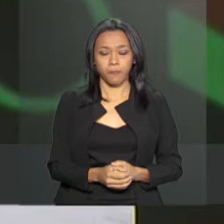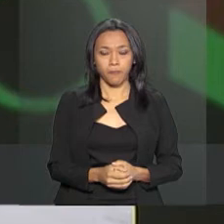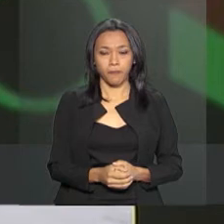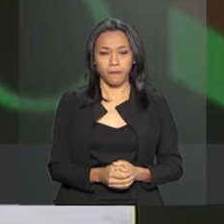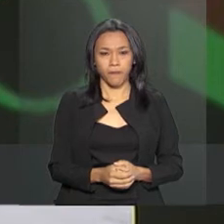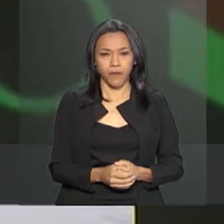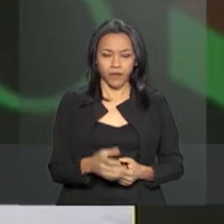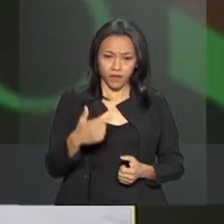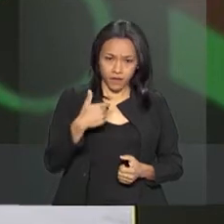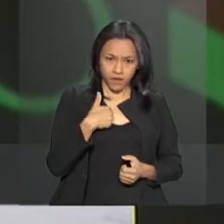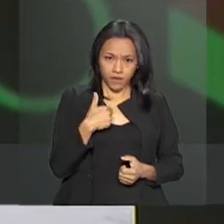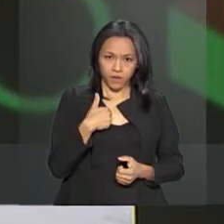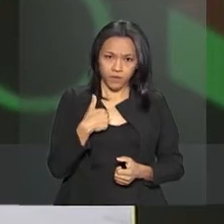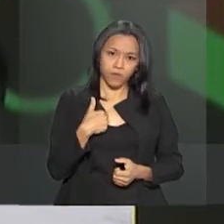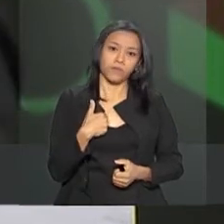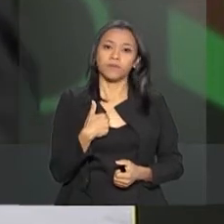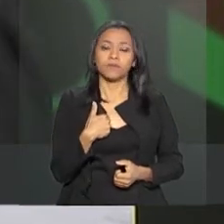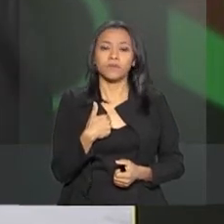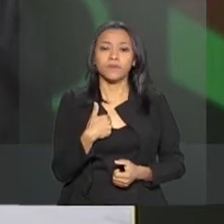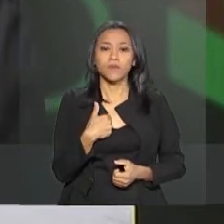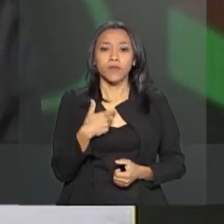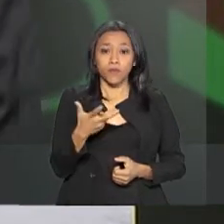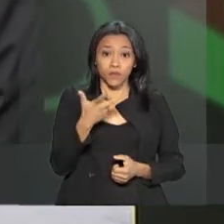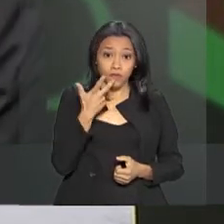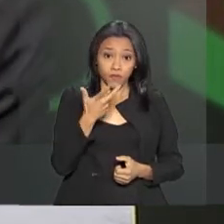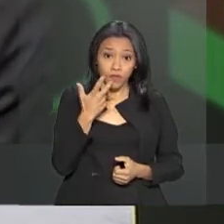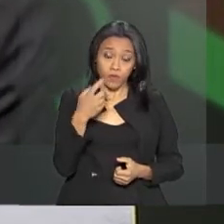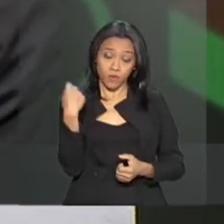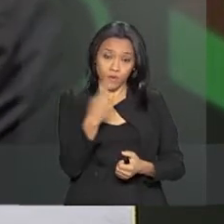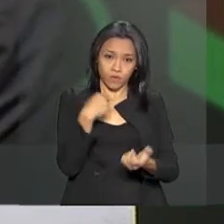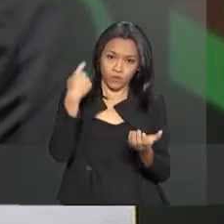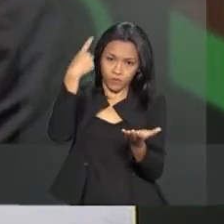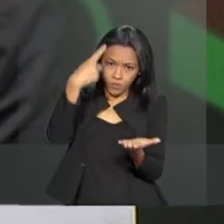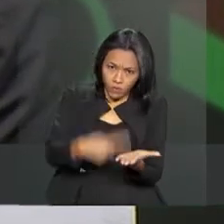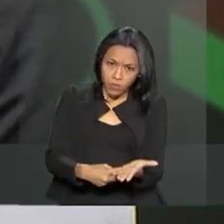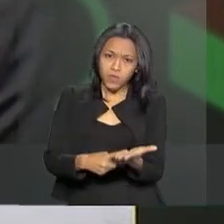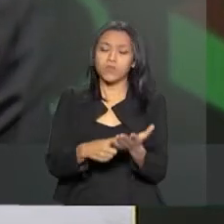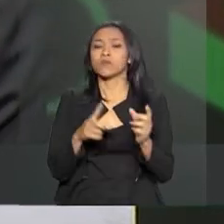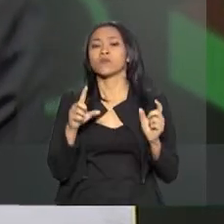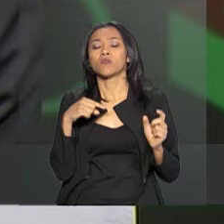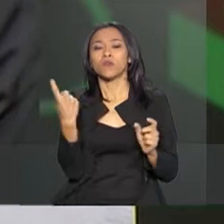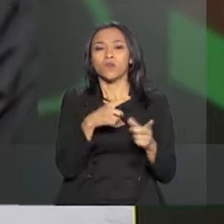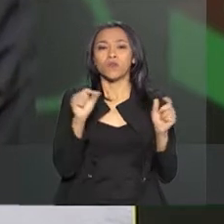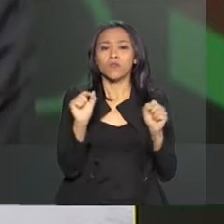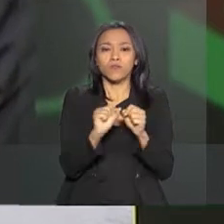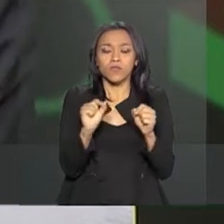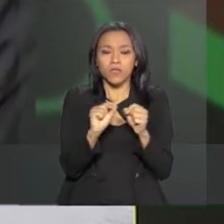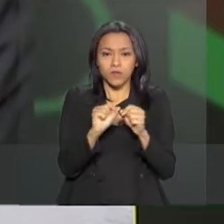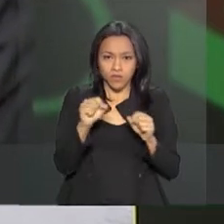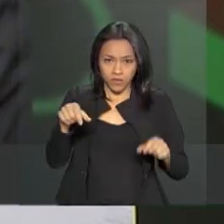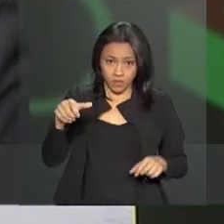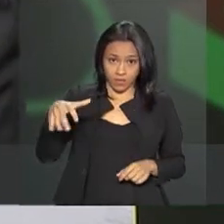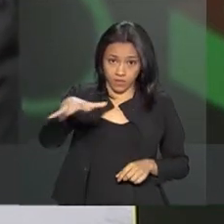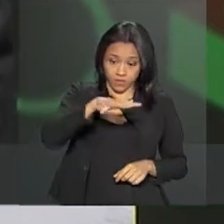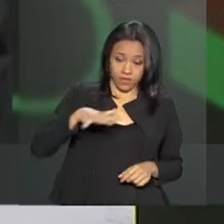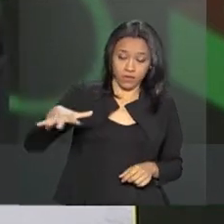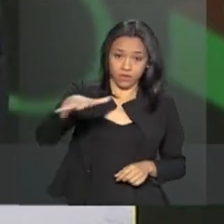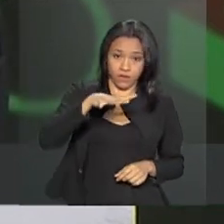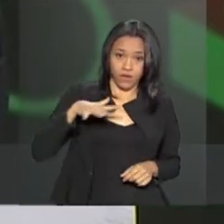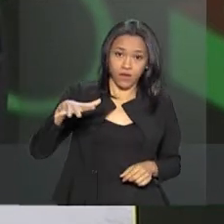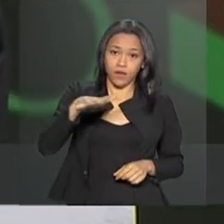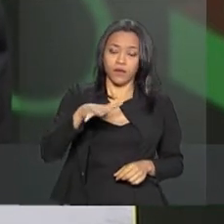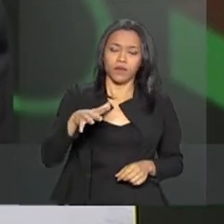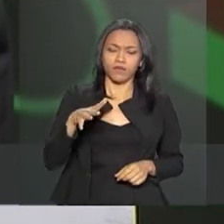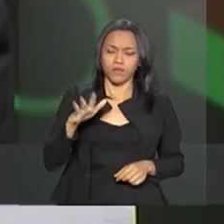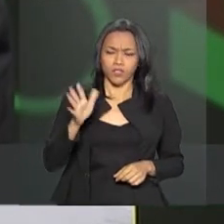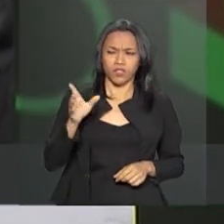eu reafirmo o nosso compromisso com o que fizemos pelo setor, na ideia, como